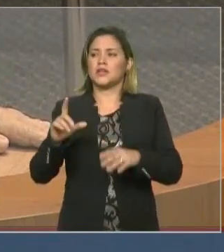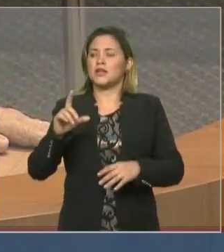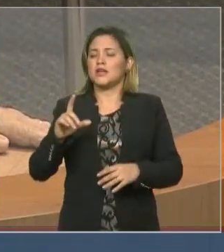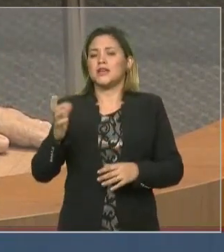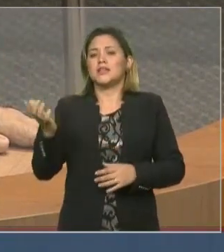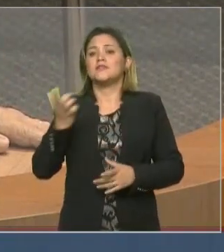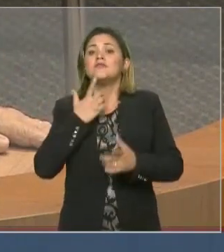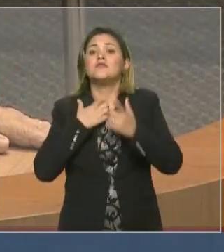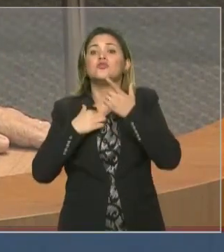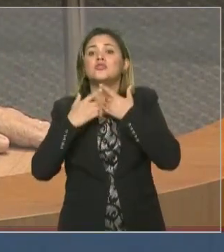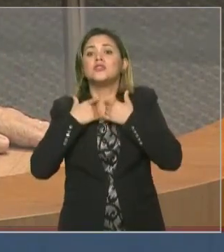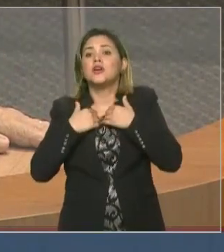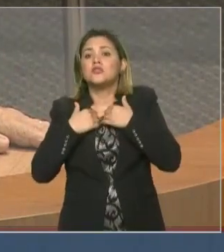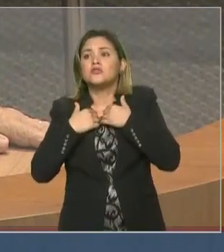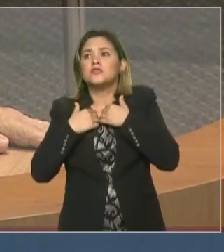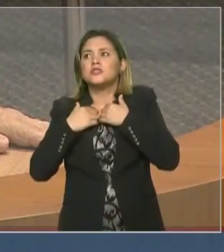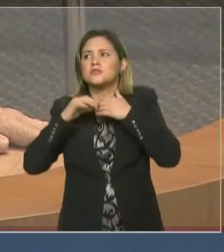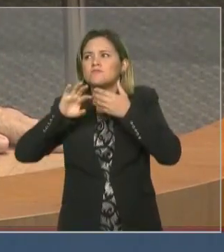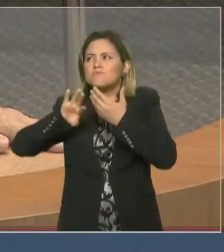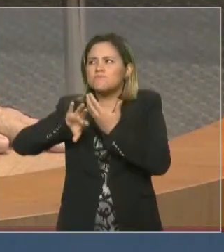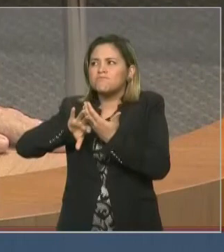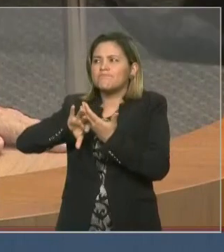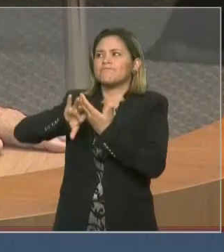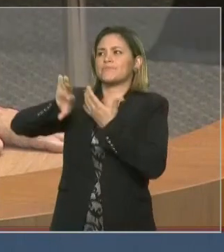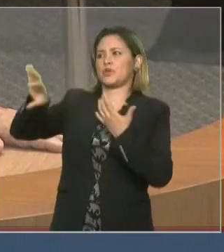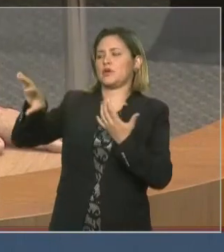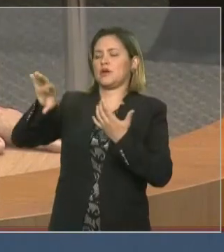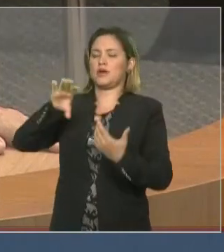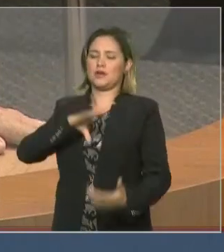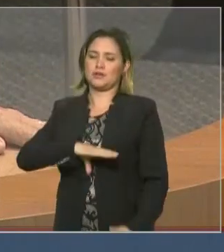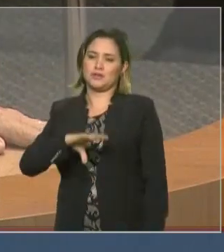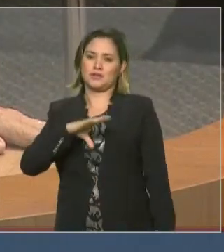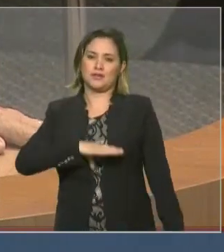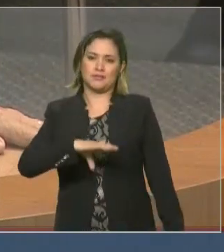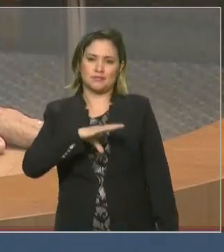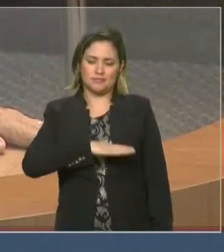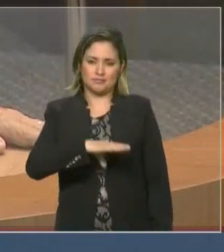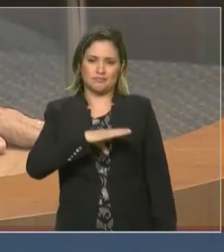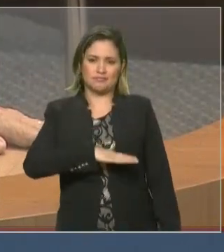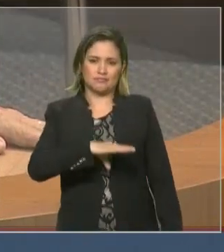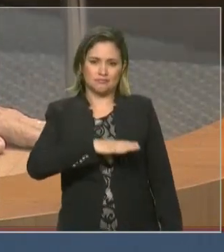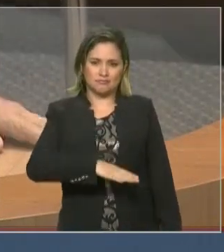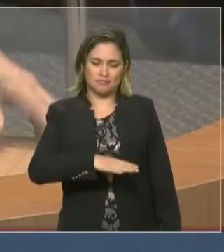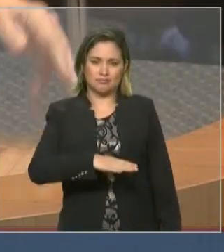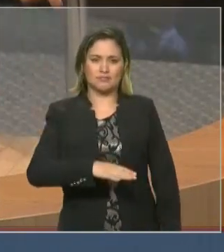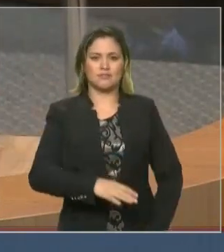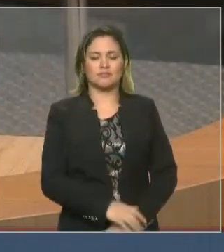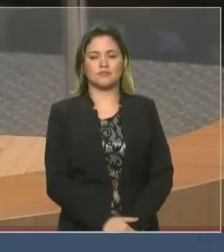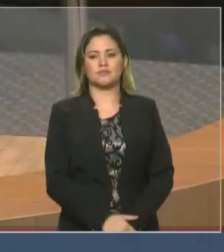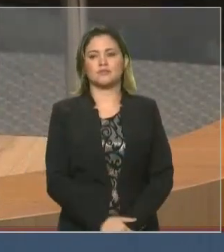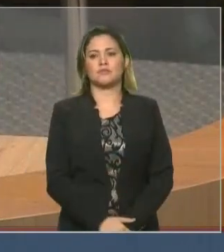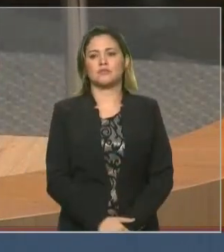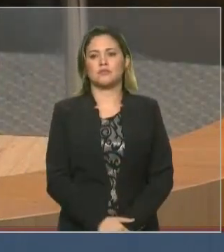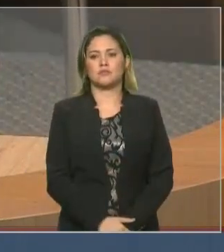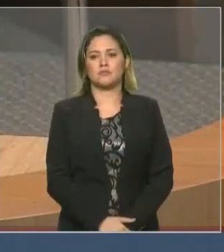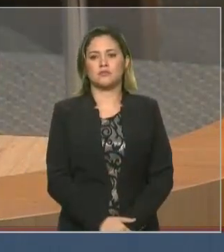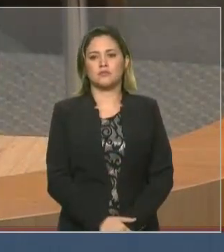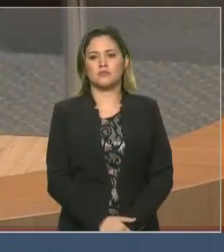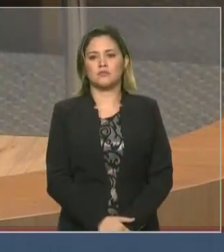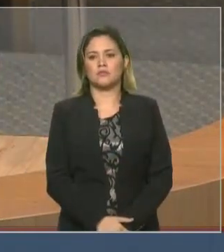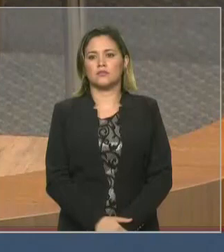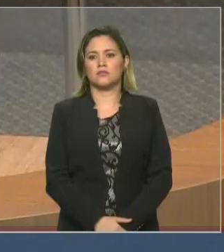libertar do Portugal. E acabou. Era um processo